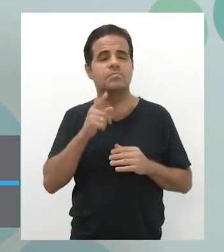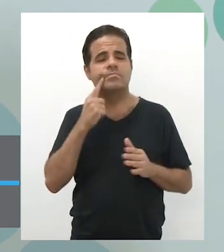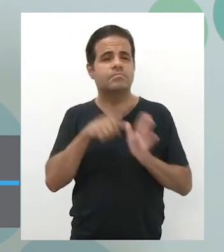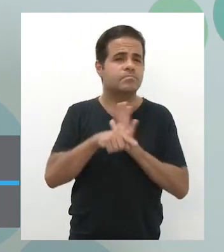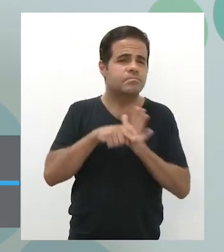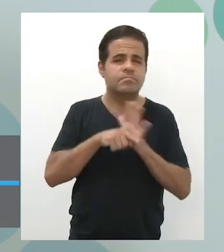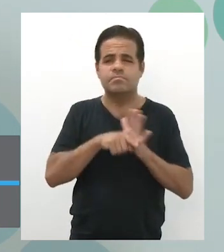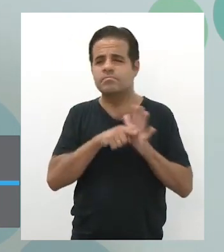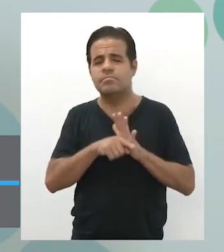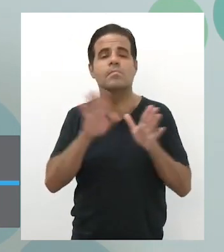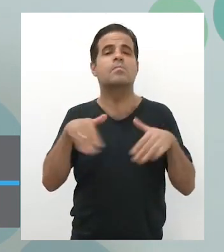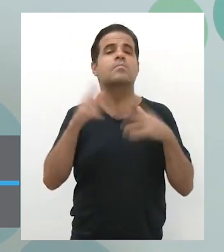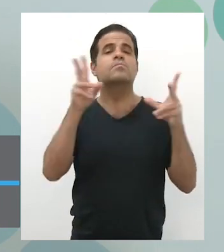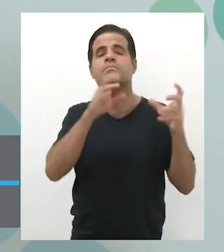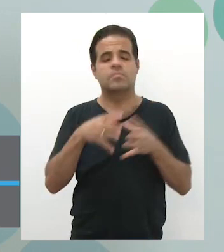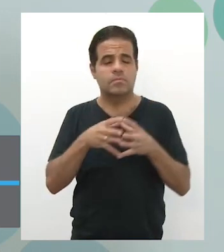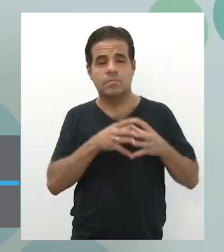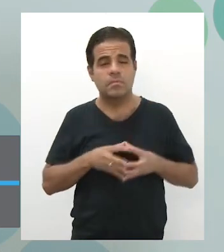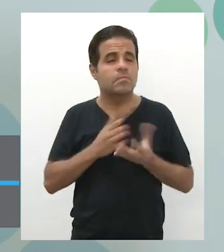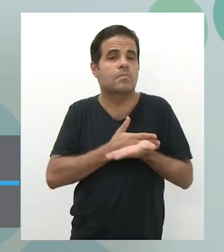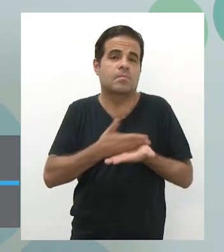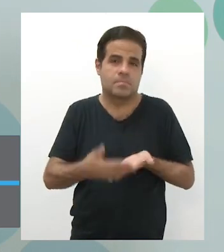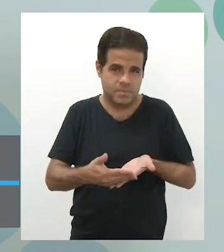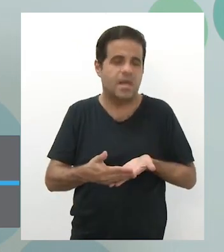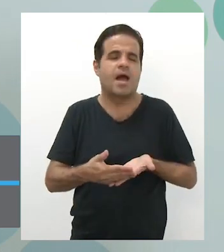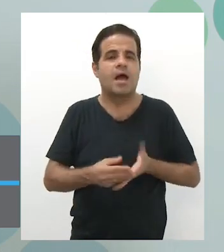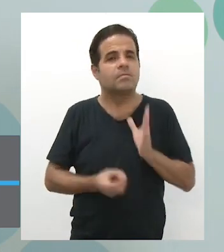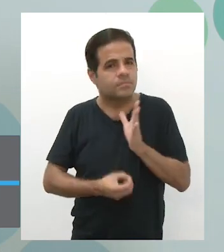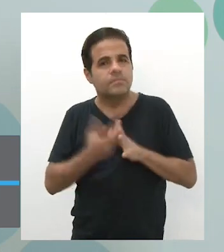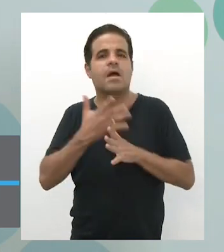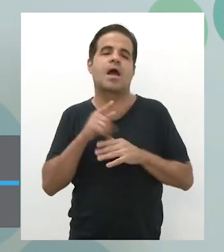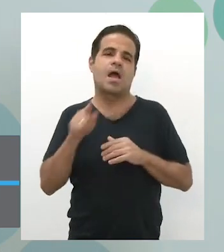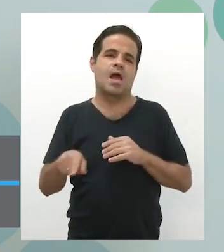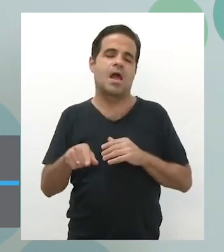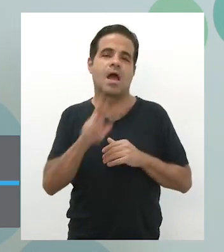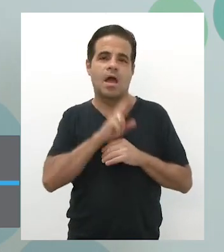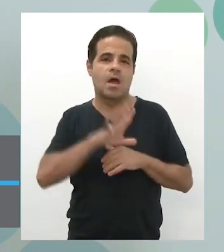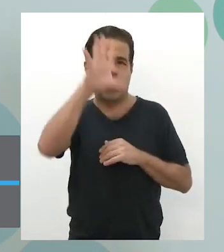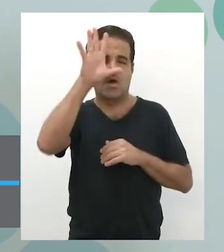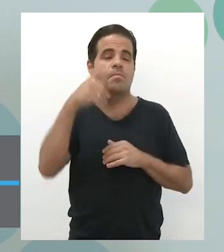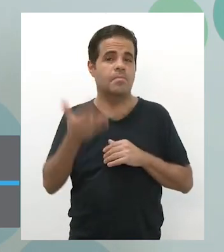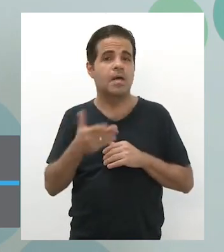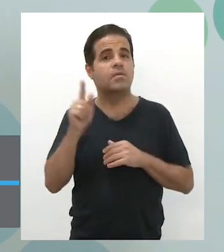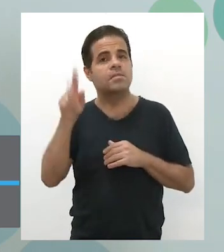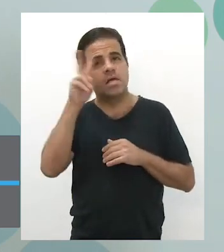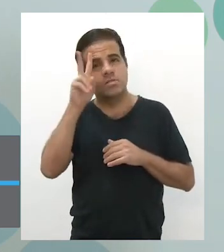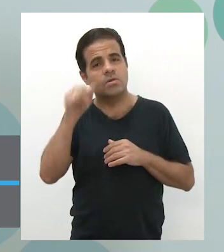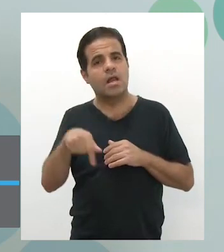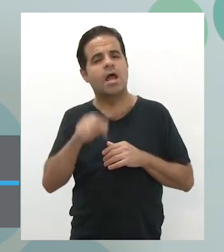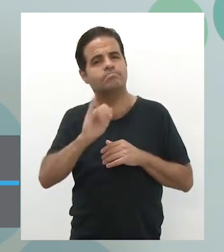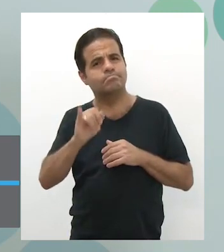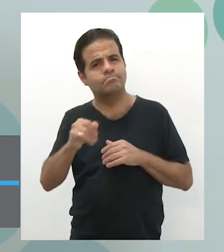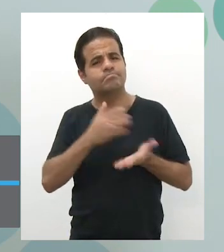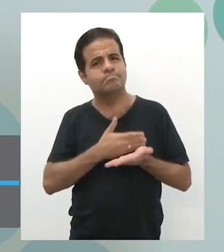analisando aí quais foram os povos que começaram a formar Roma. Então, essa história ela é contada